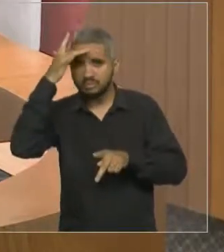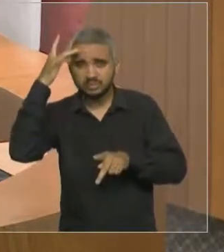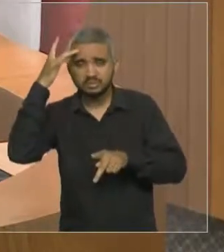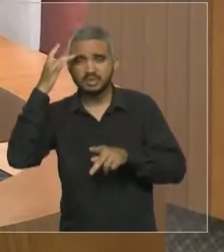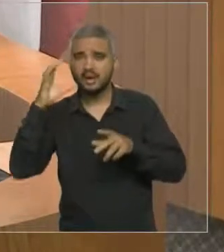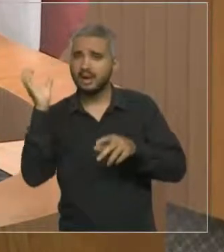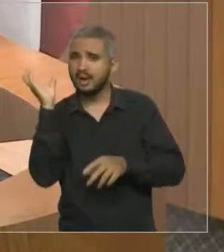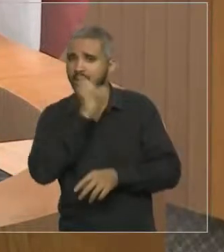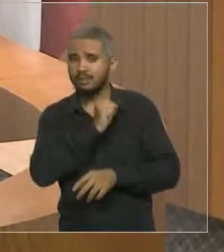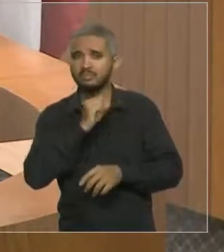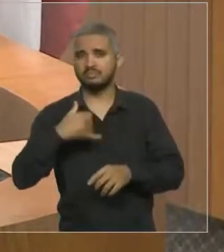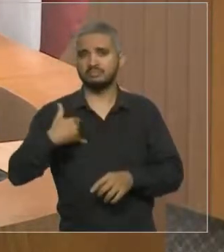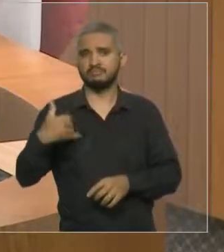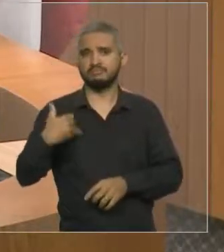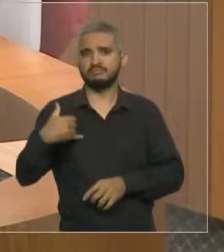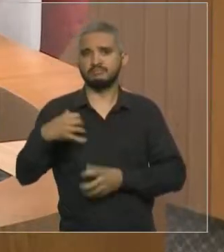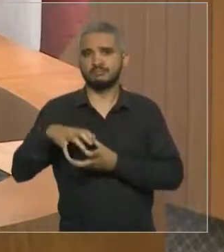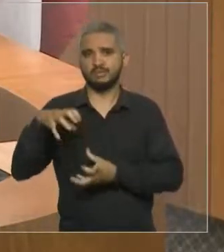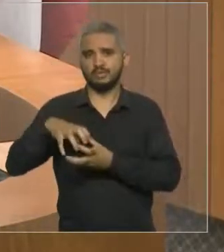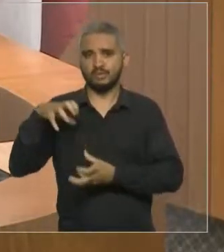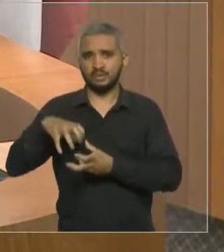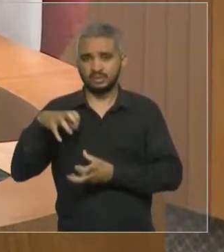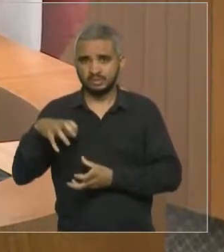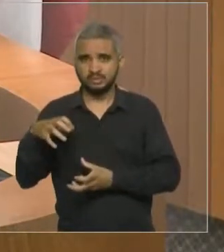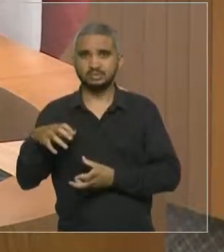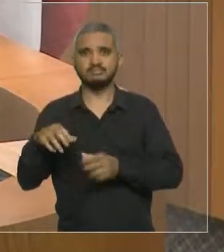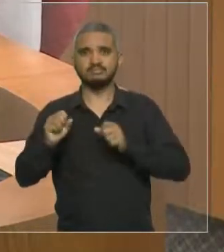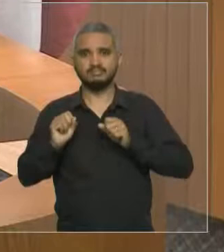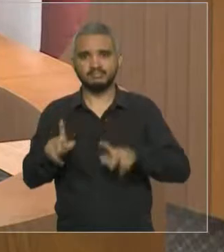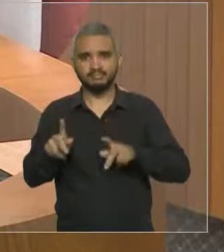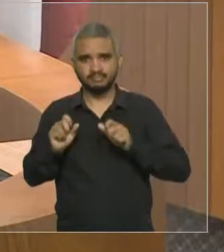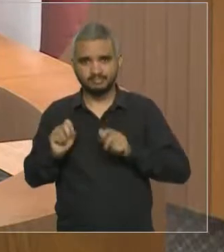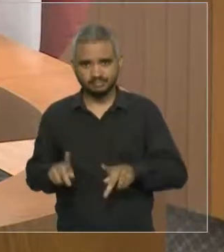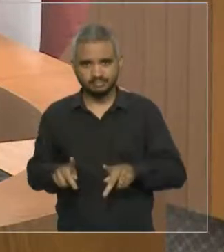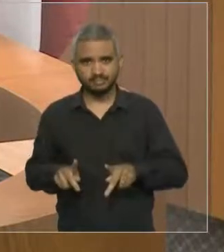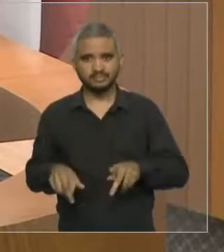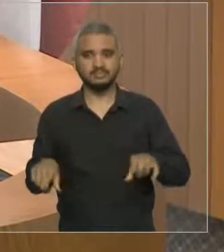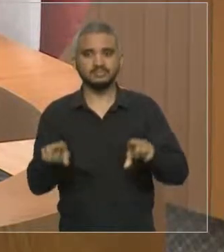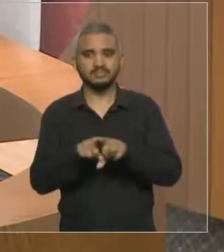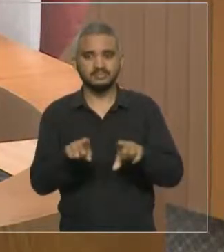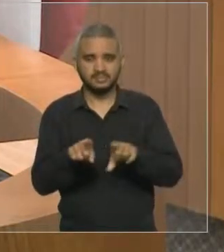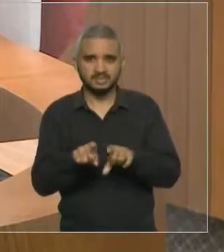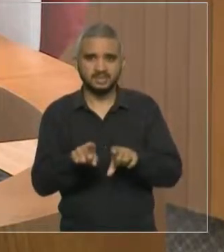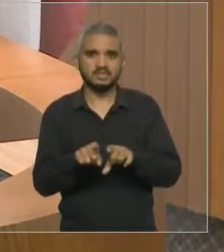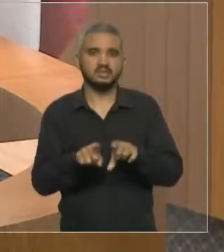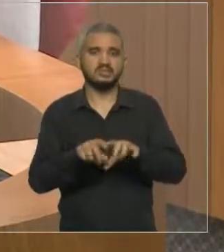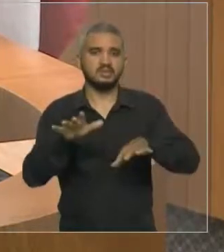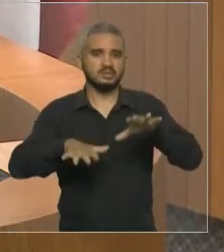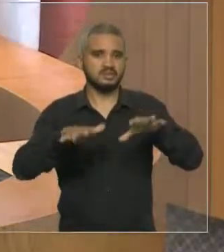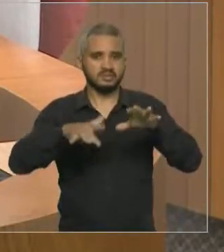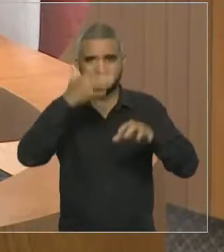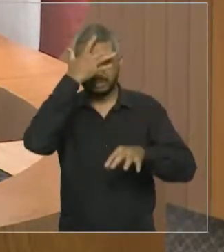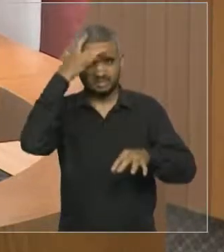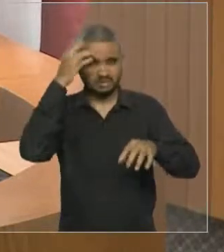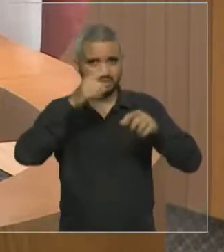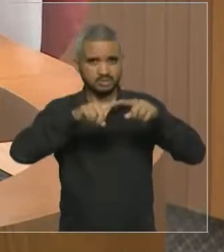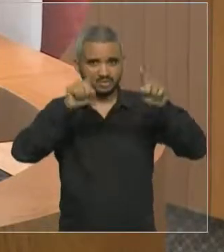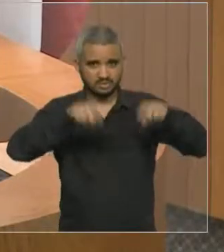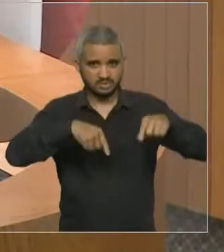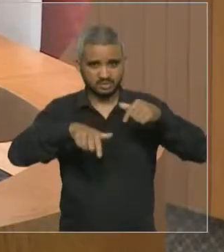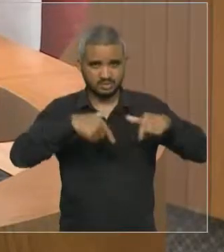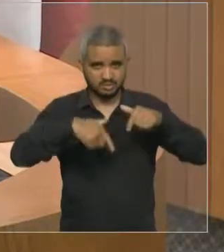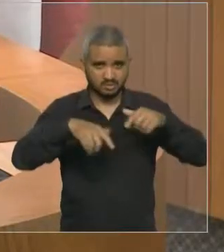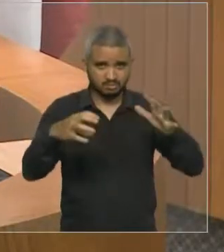promoções que são situações óbvias que ocorre aí no decorrer da vida funcional do servidor público então como